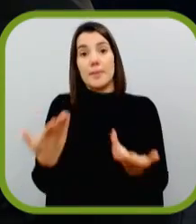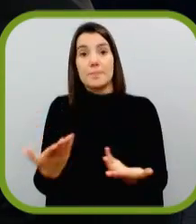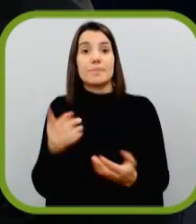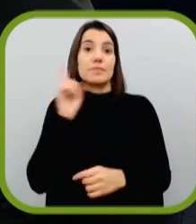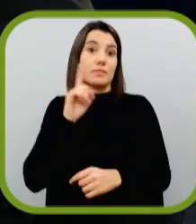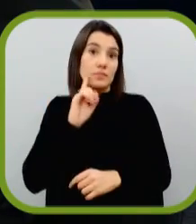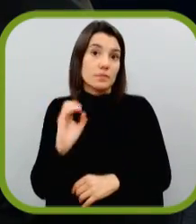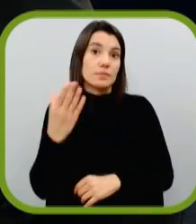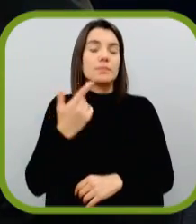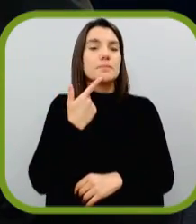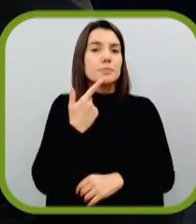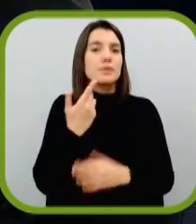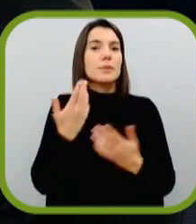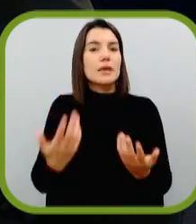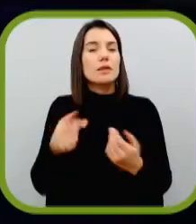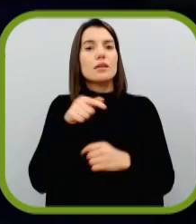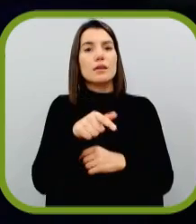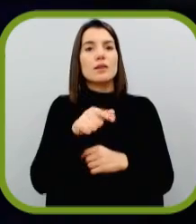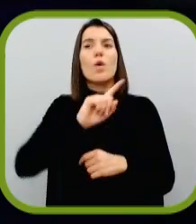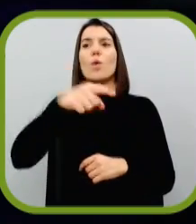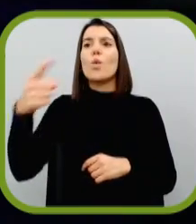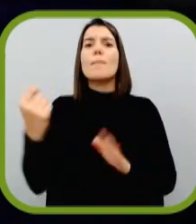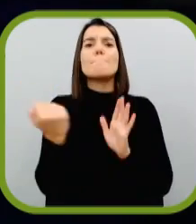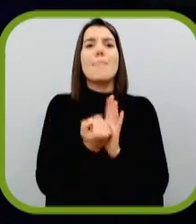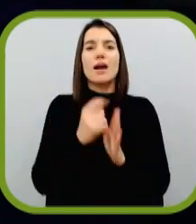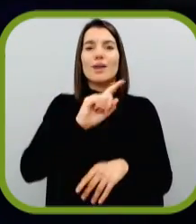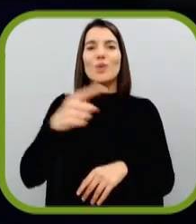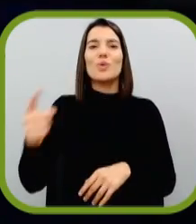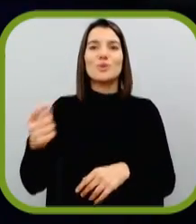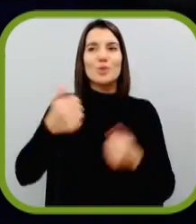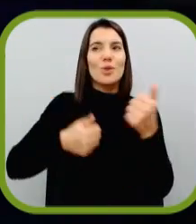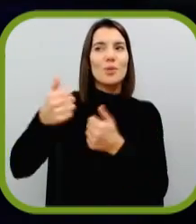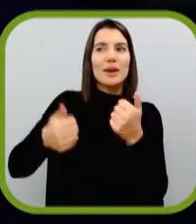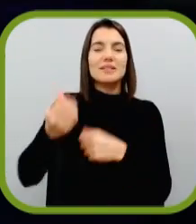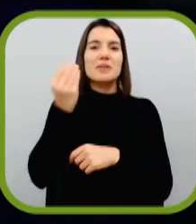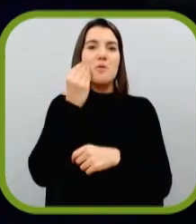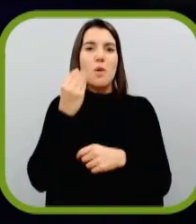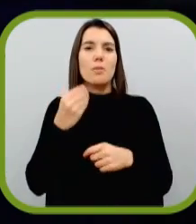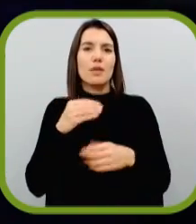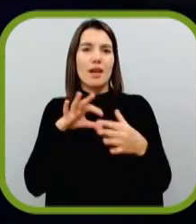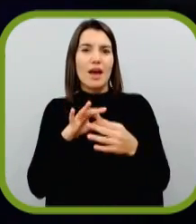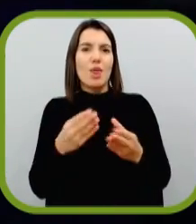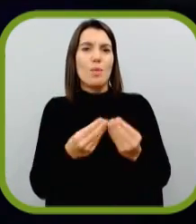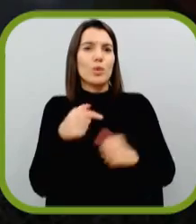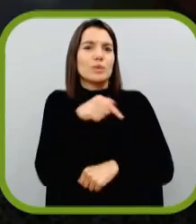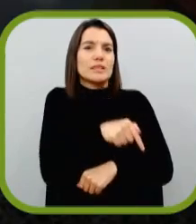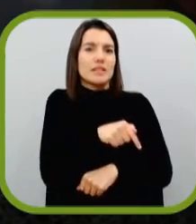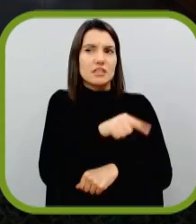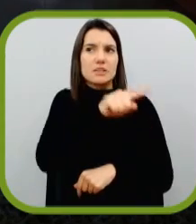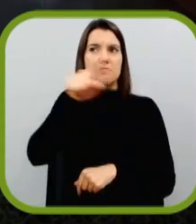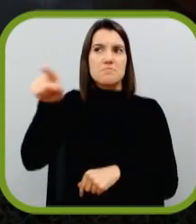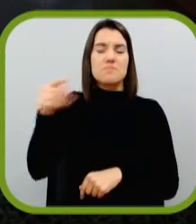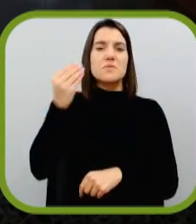é também fundamental perceber a concorrência, como é que a concorrência se manifesta em relação a esses produtos e